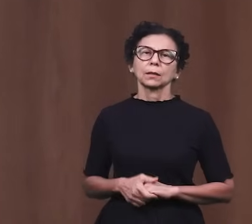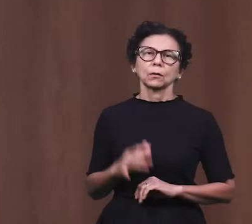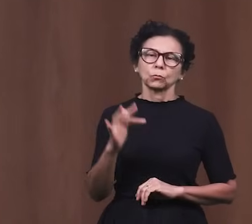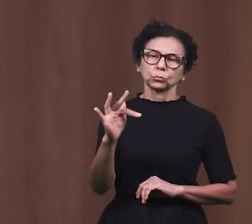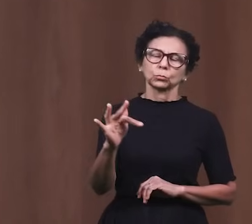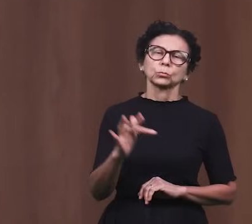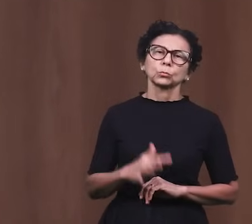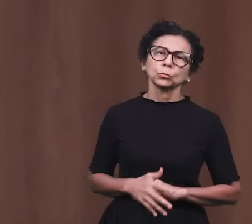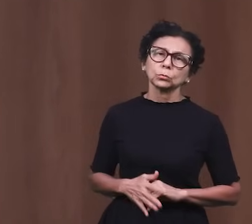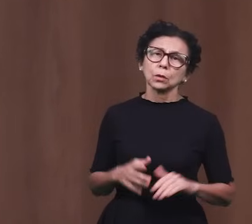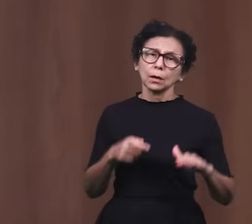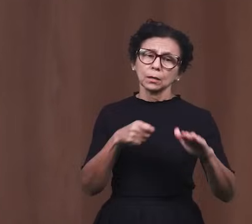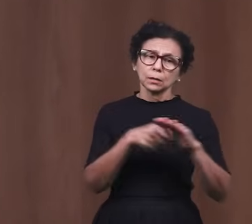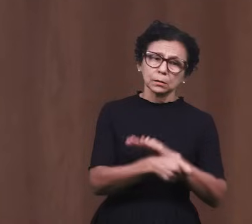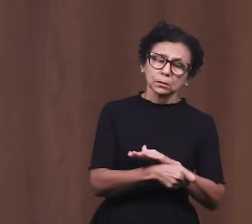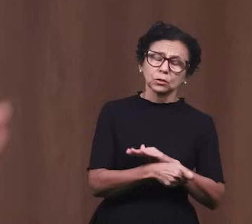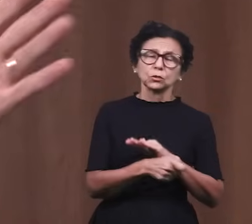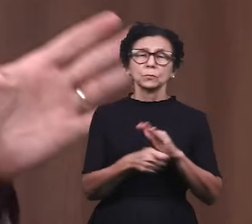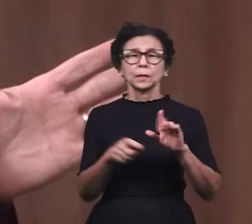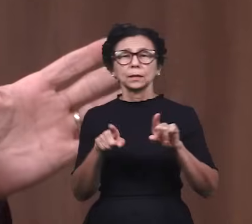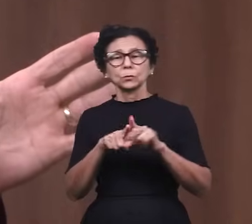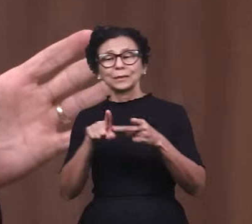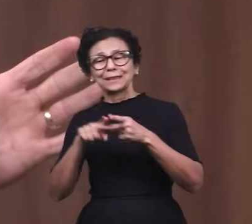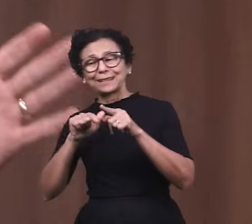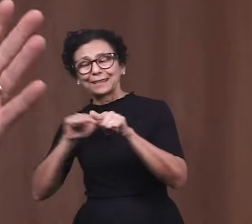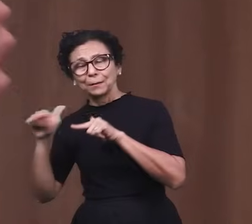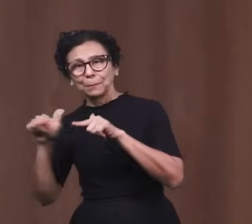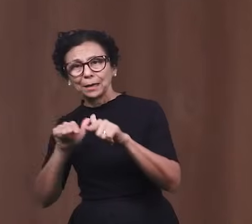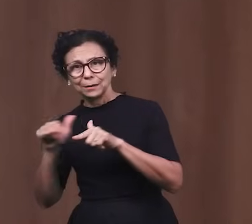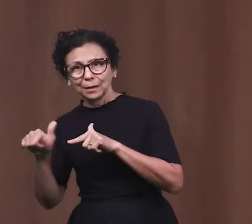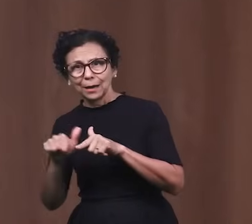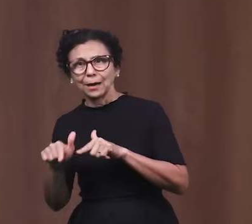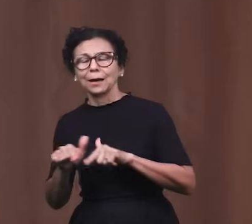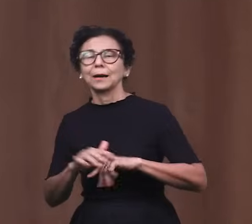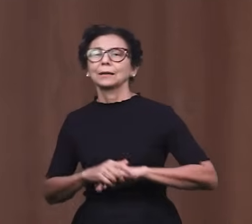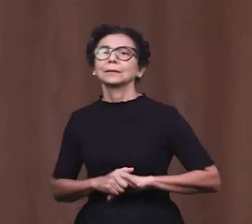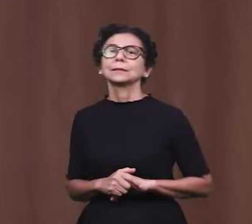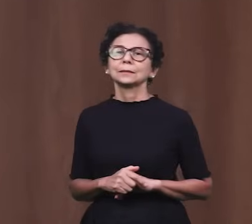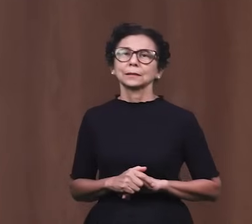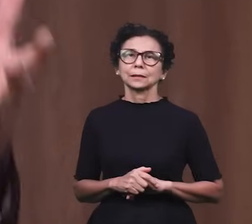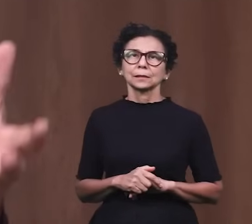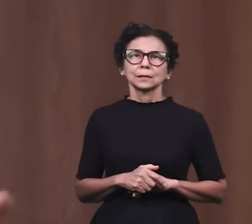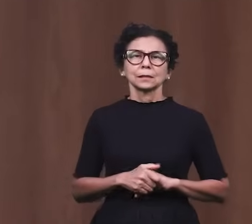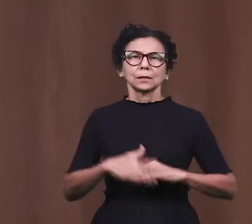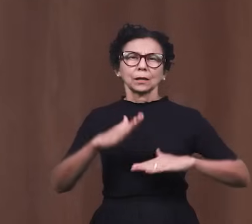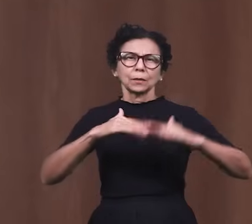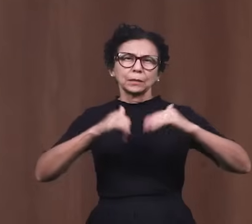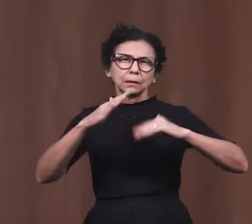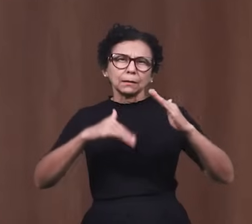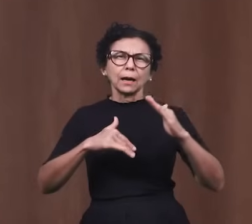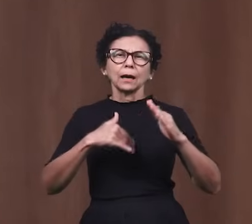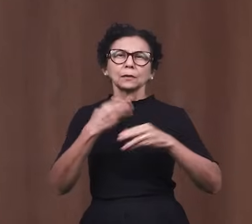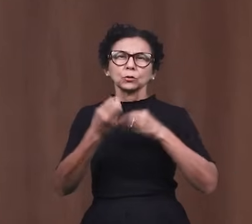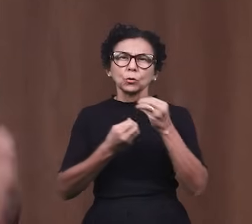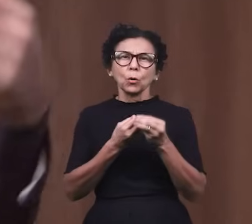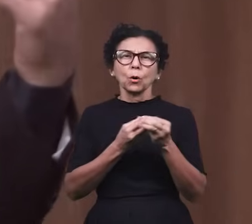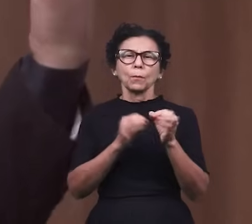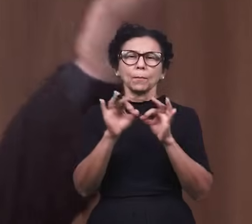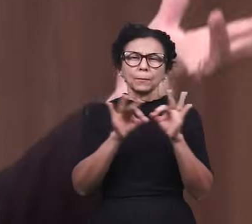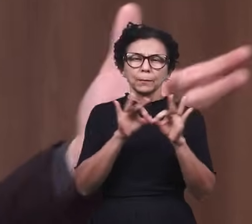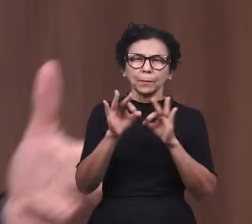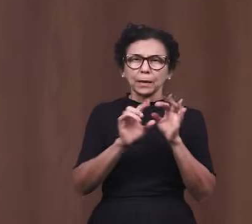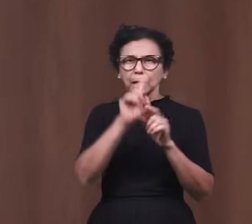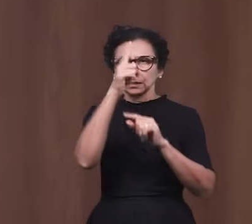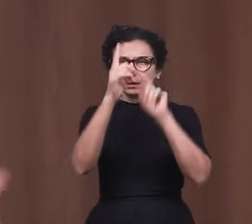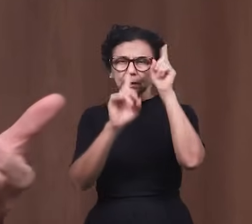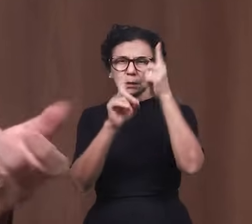eu vejo como bastante promissora para o jovem, não apenas no aspecto de investimento, mas no aspecto trabalho mesmo. O jovem que quer trabalhar com isso, quer se esmerar ali para saber